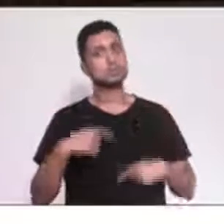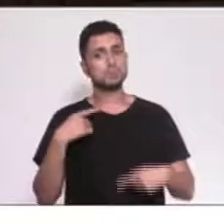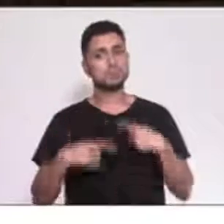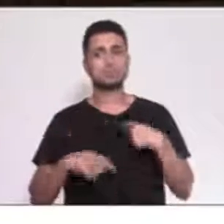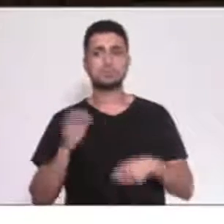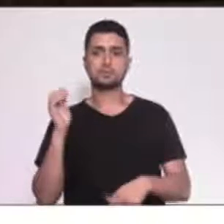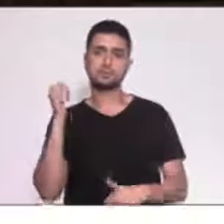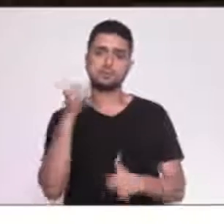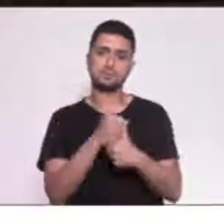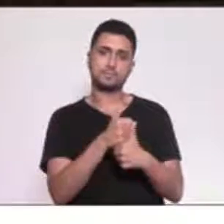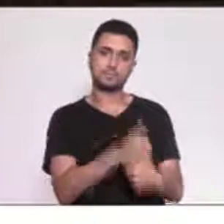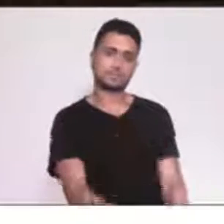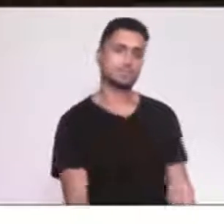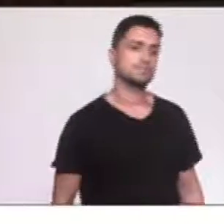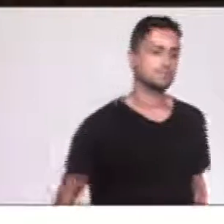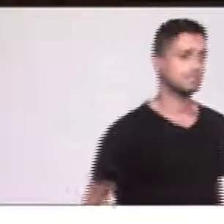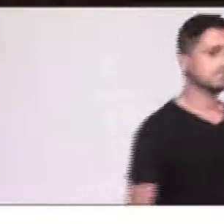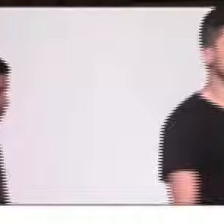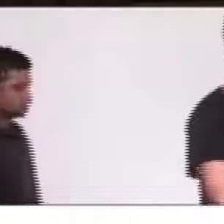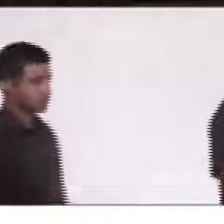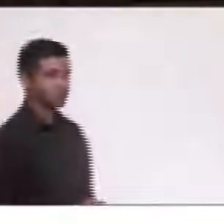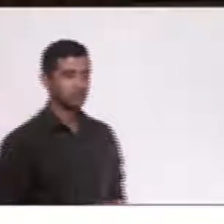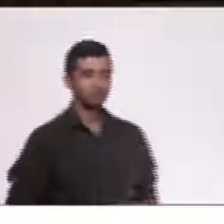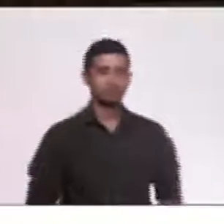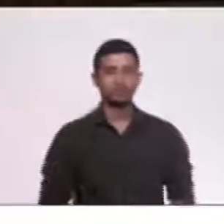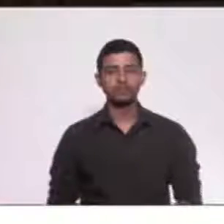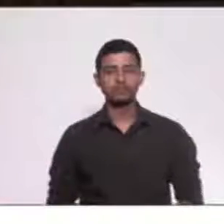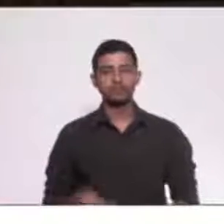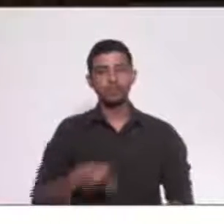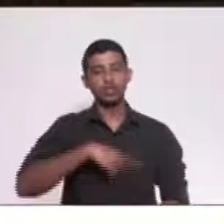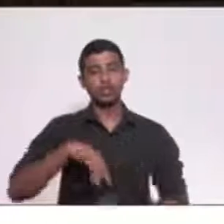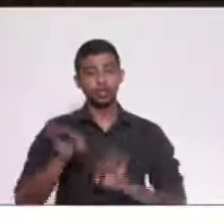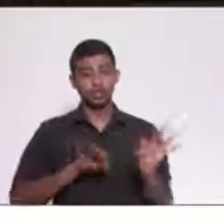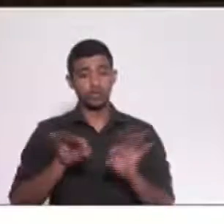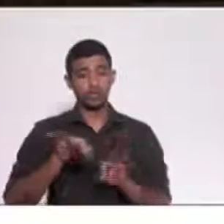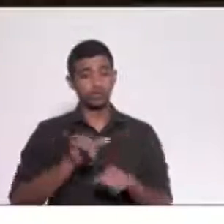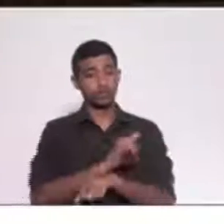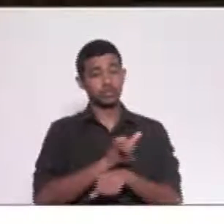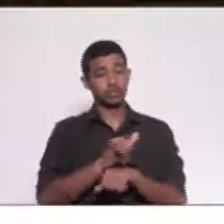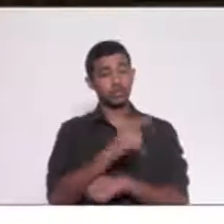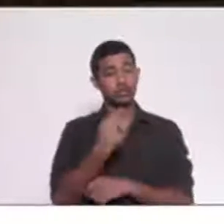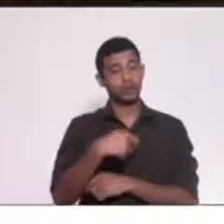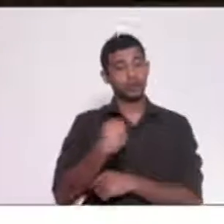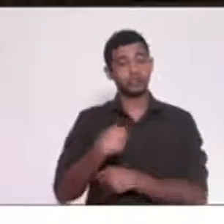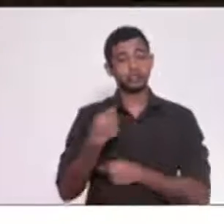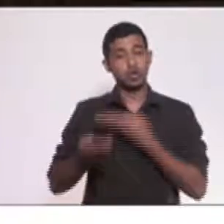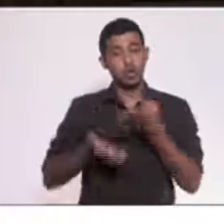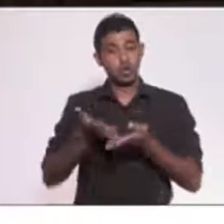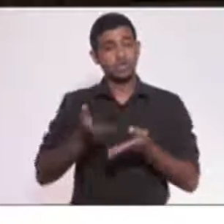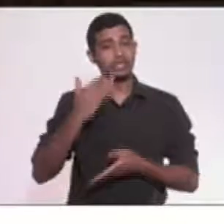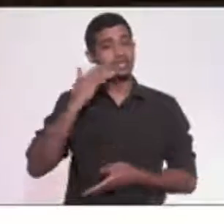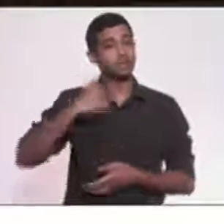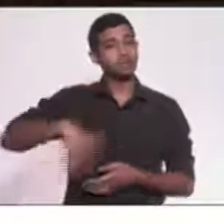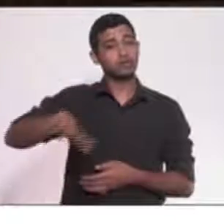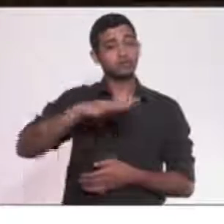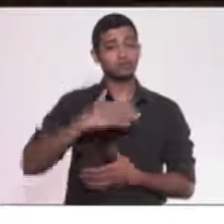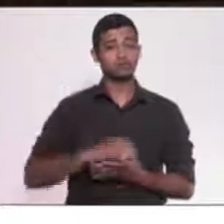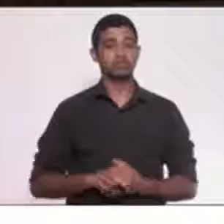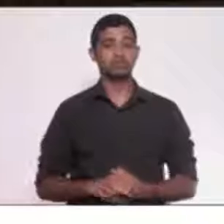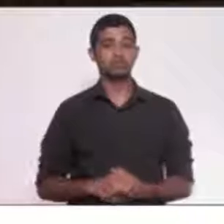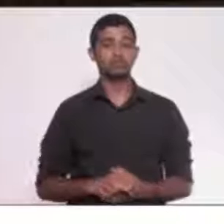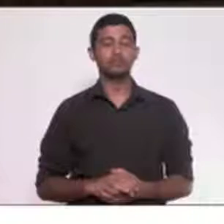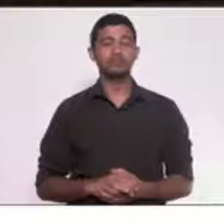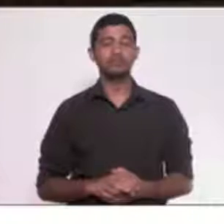nosso planejamento estratégico deveria cuidar de antecipar esses diferentes cenários, como só ia acontecer quando a